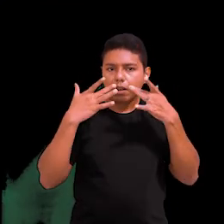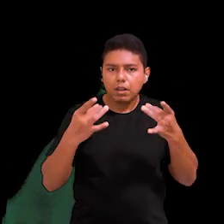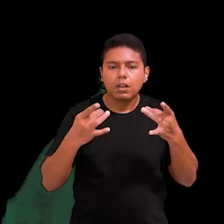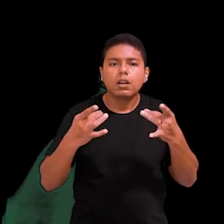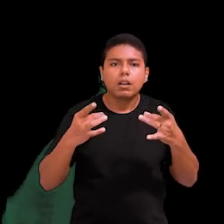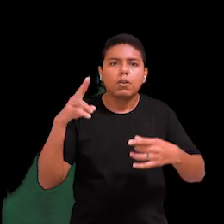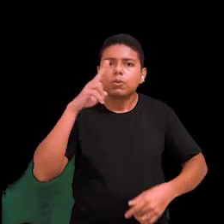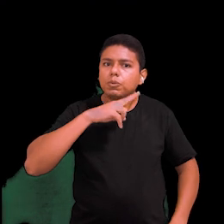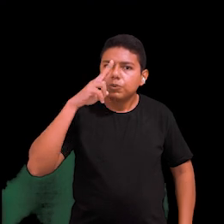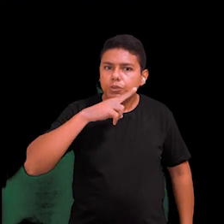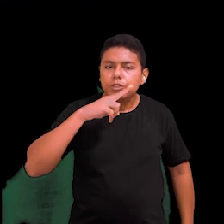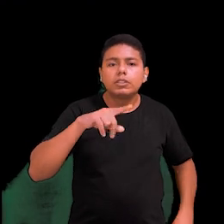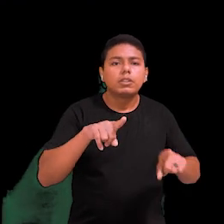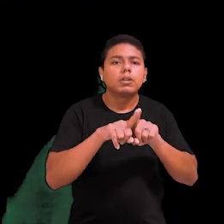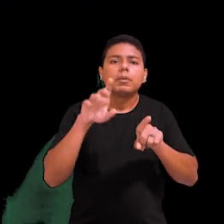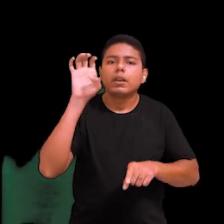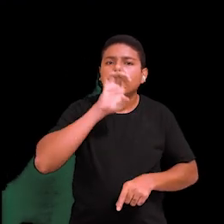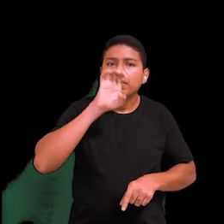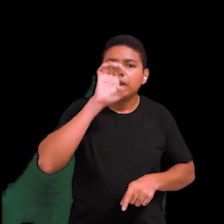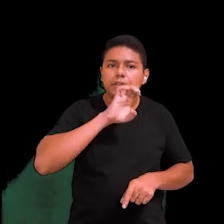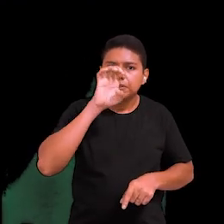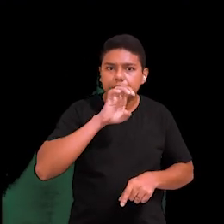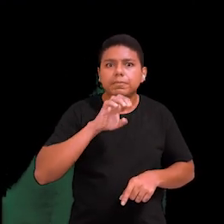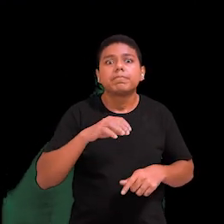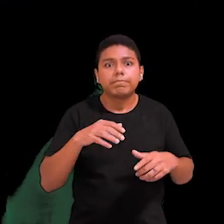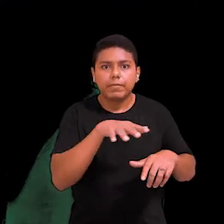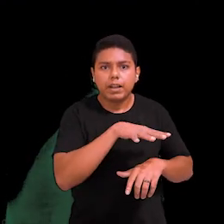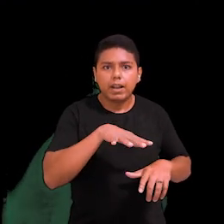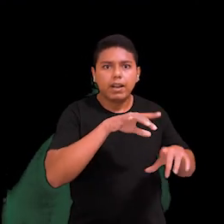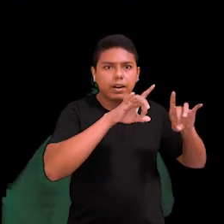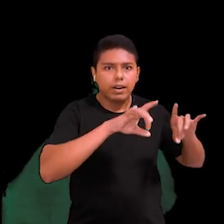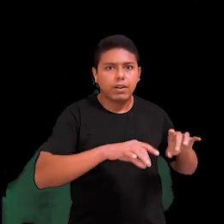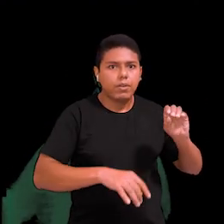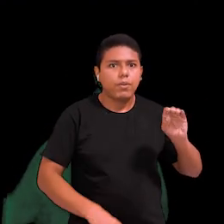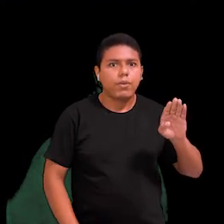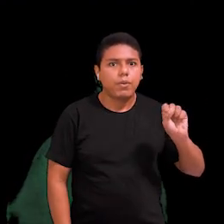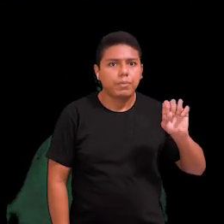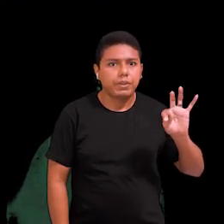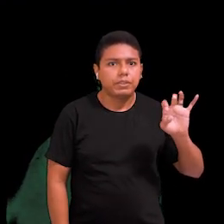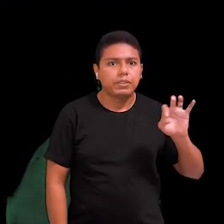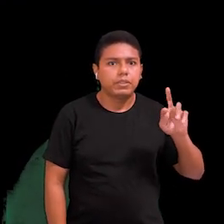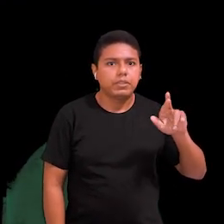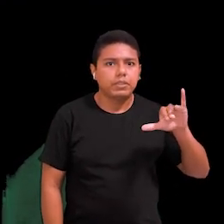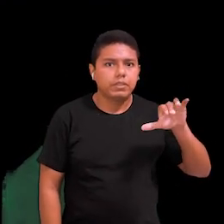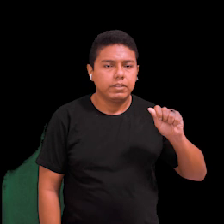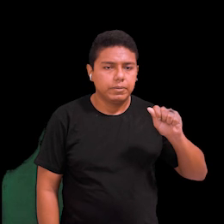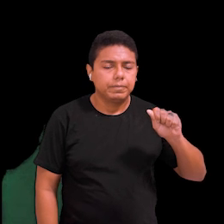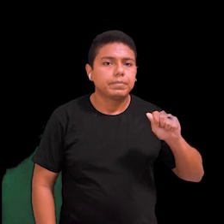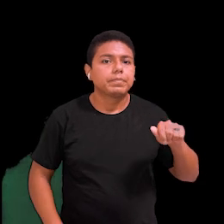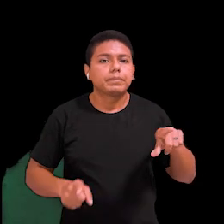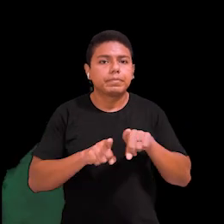importante também estar atenta às situações de urgência e emergência obstétrica, como o